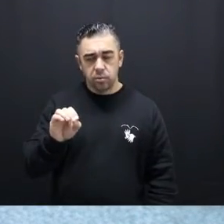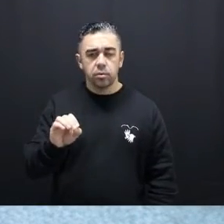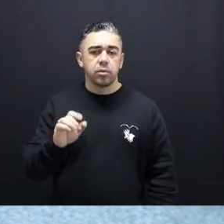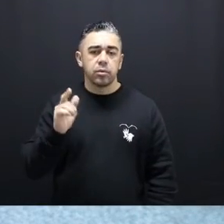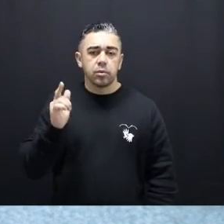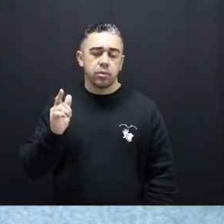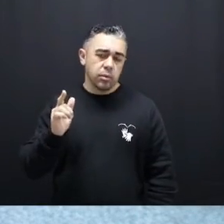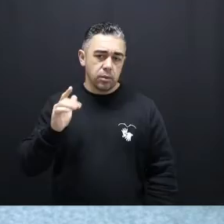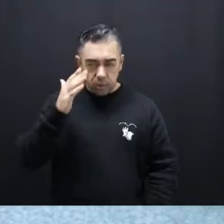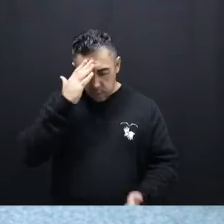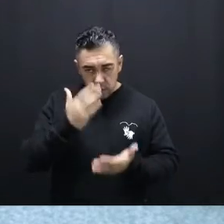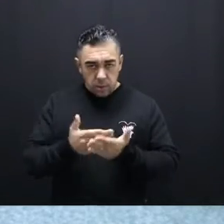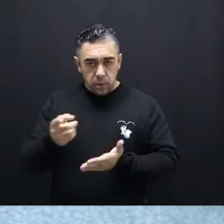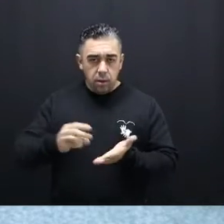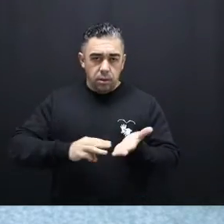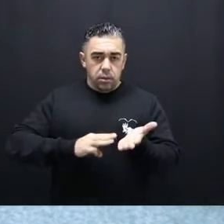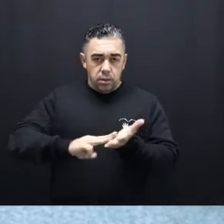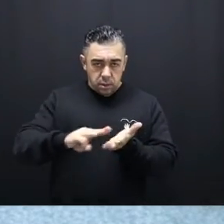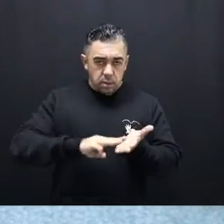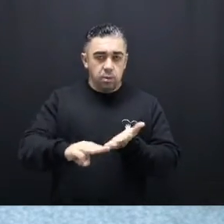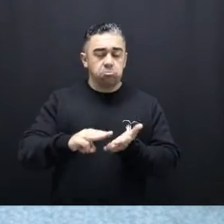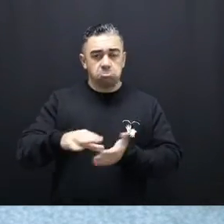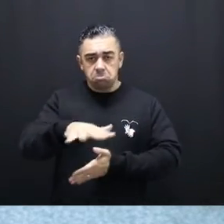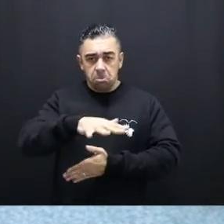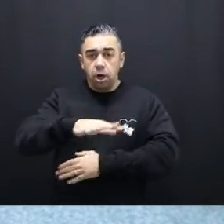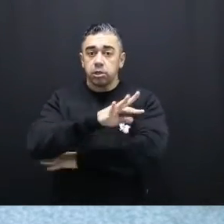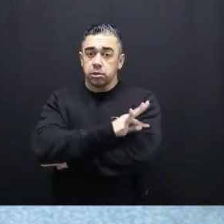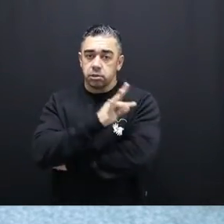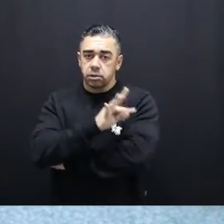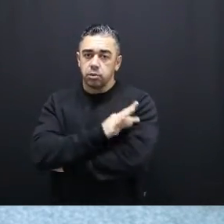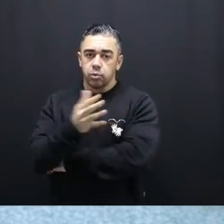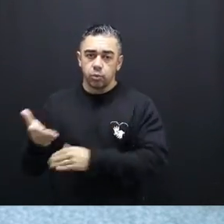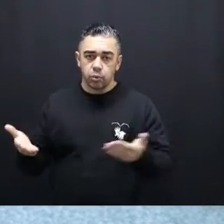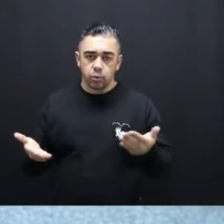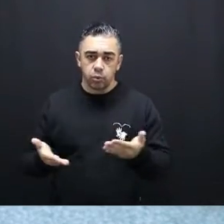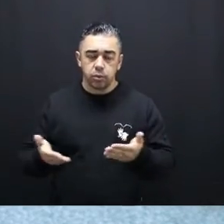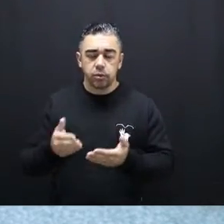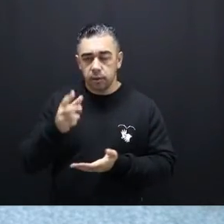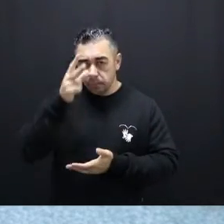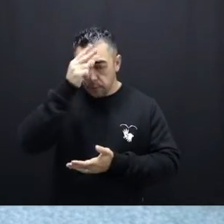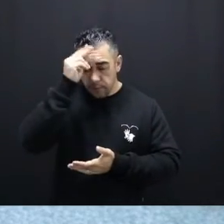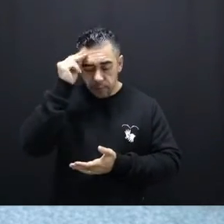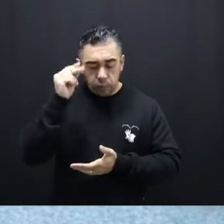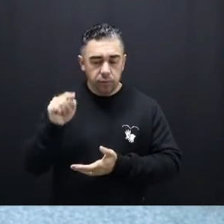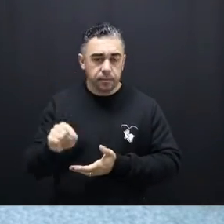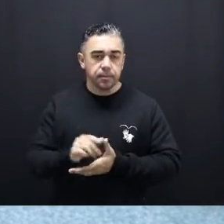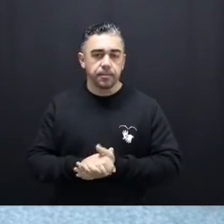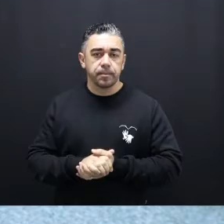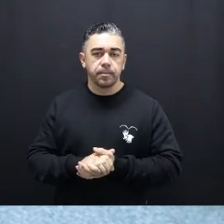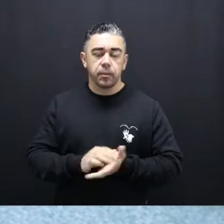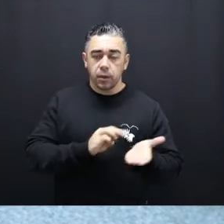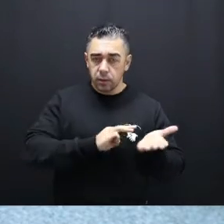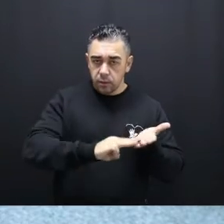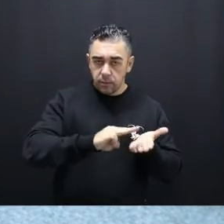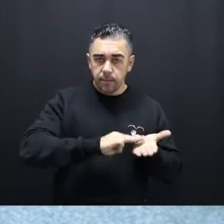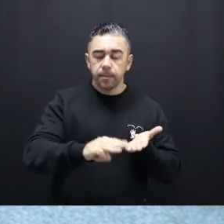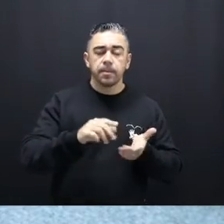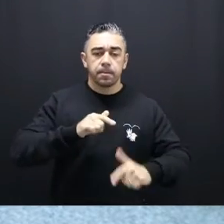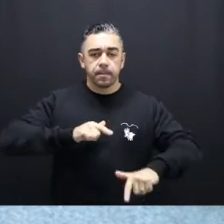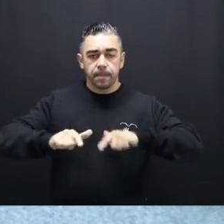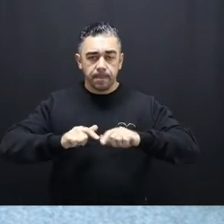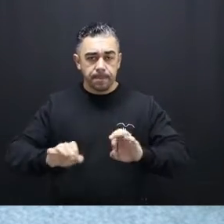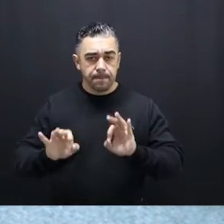creio aqui feijão dos secretários mais técnicos que hoje a gente tem aí na prefeitura da cidade que tá fazendo um grande